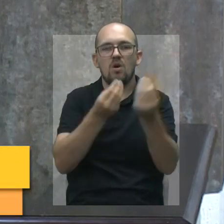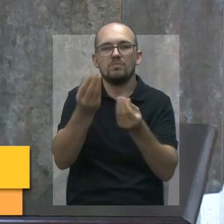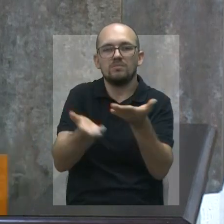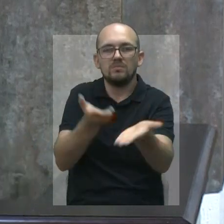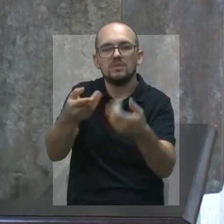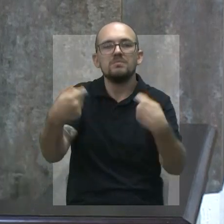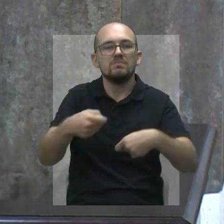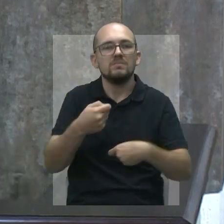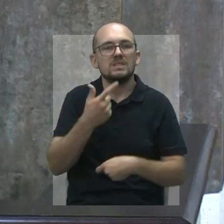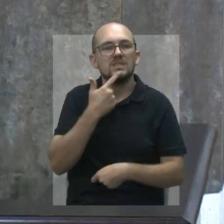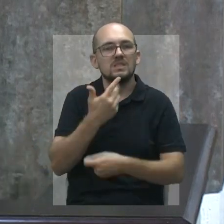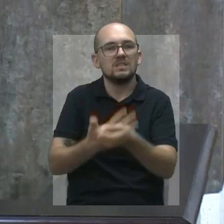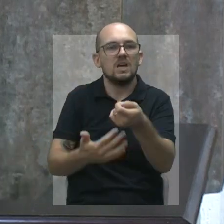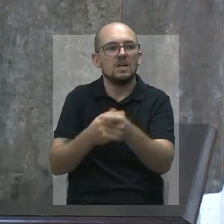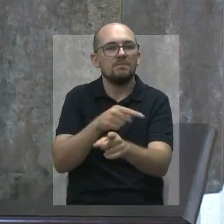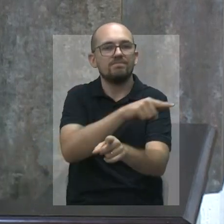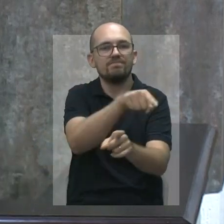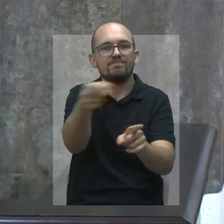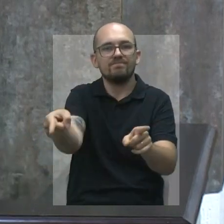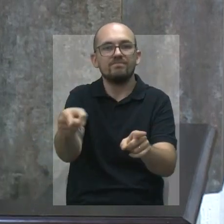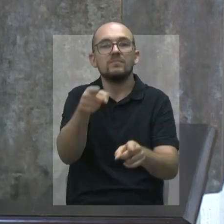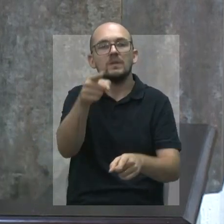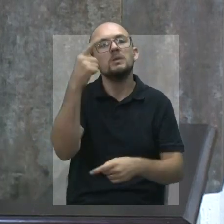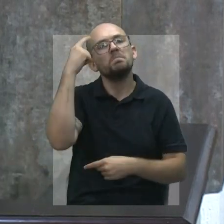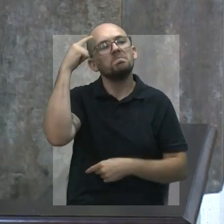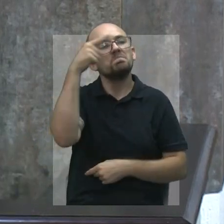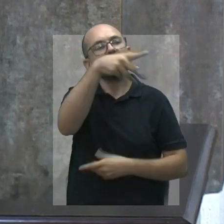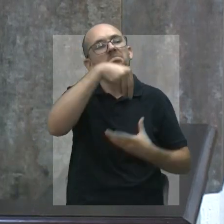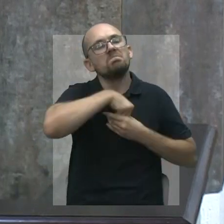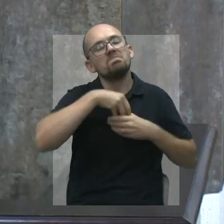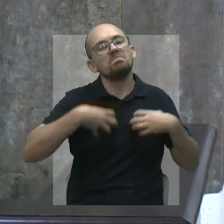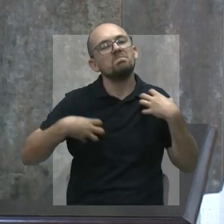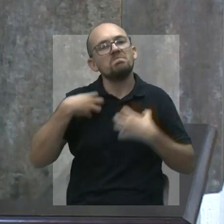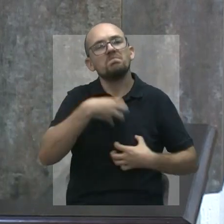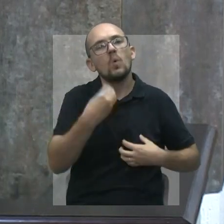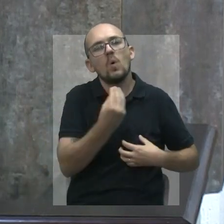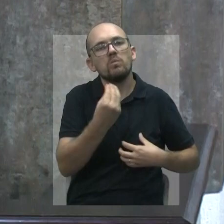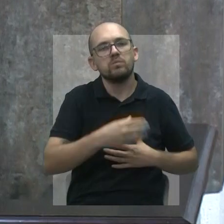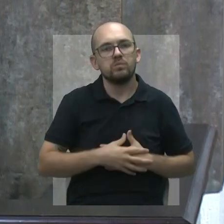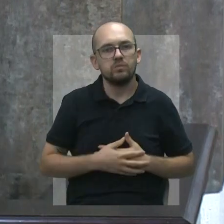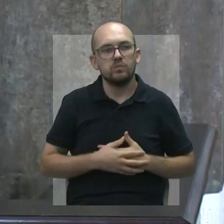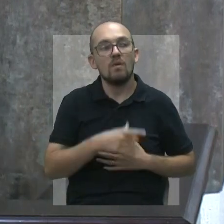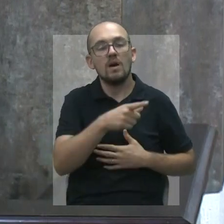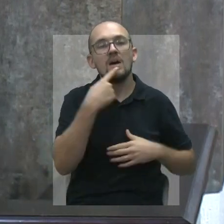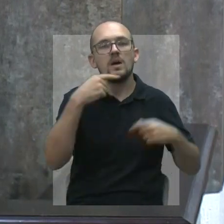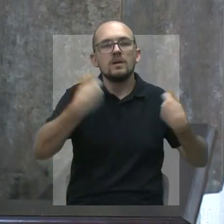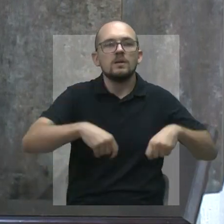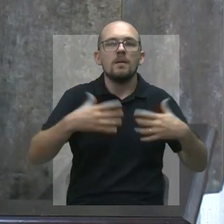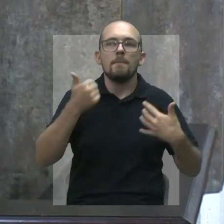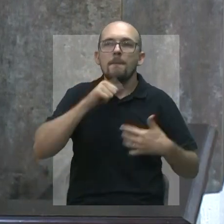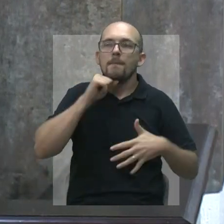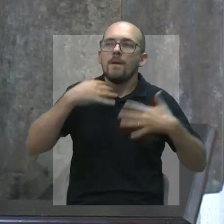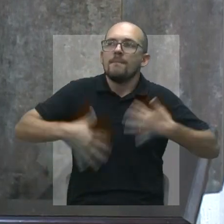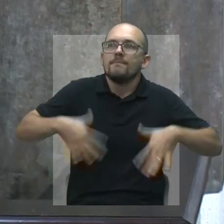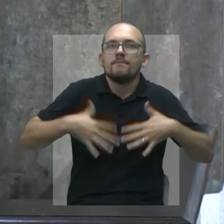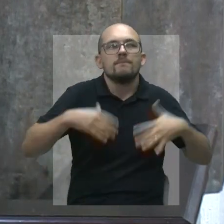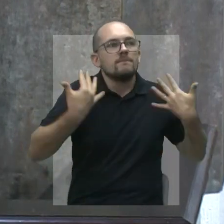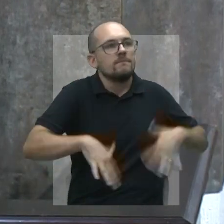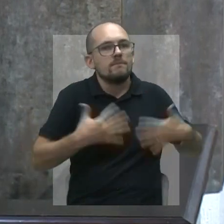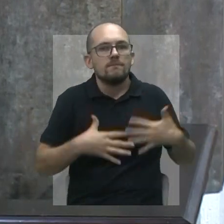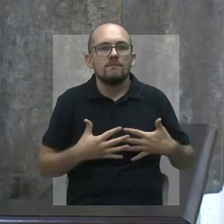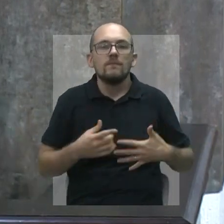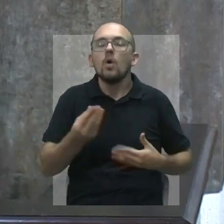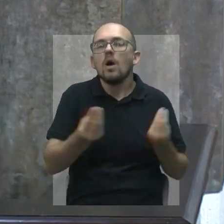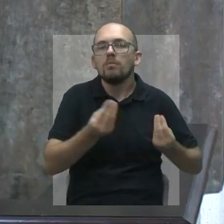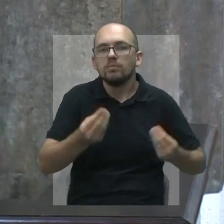que precisa de plaquetas para que ela possa dar continuidade ao